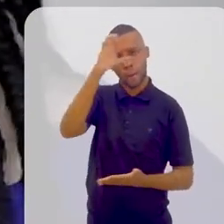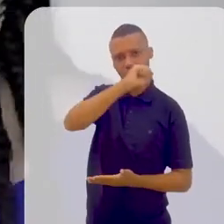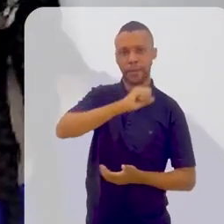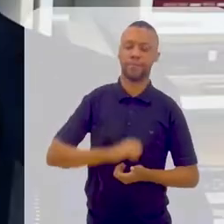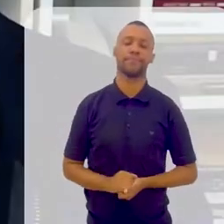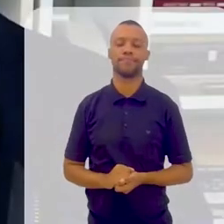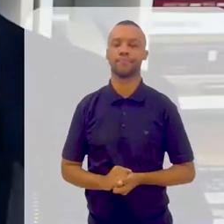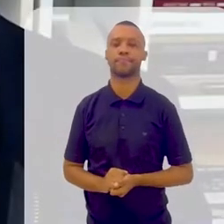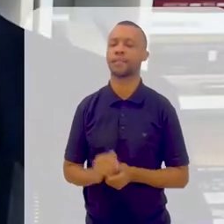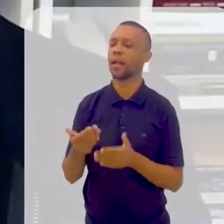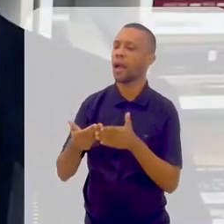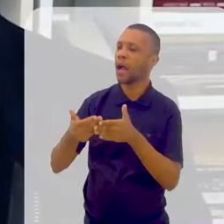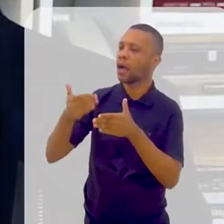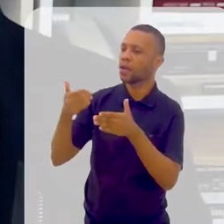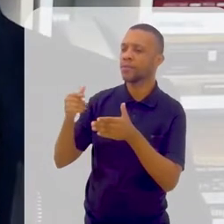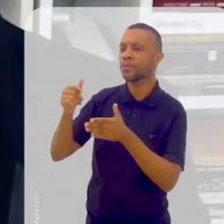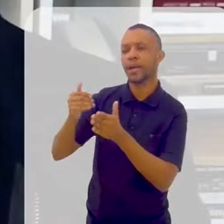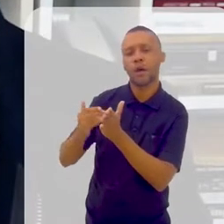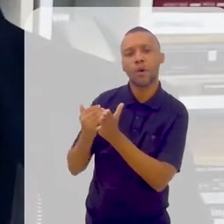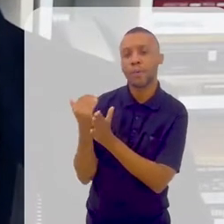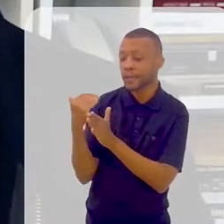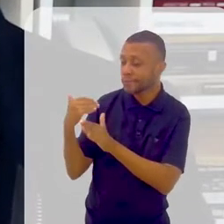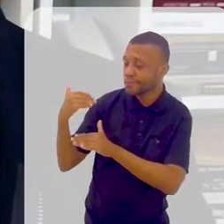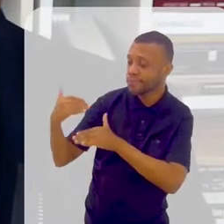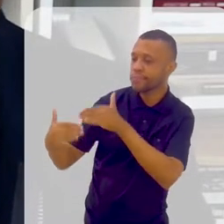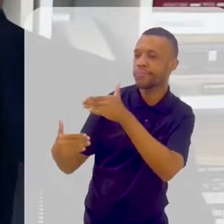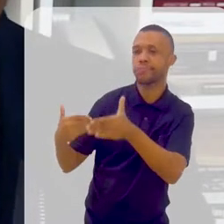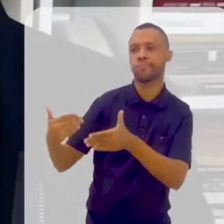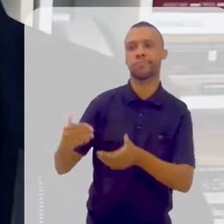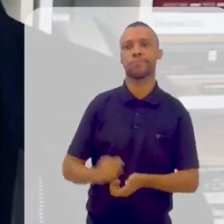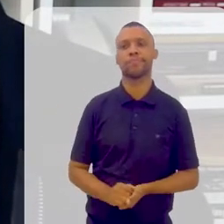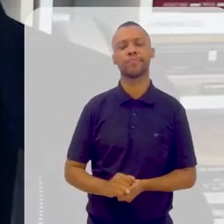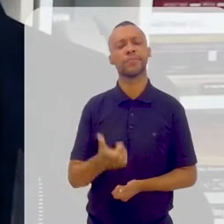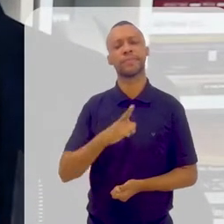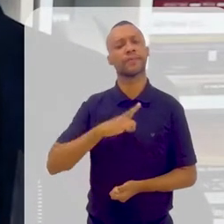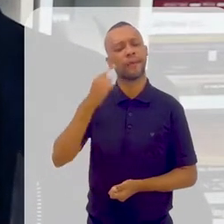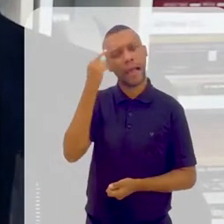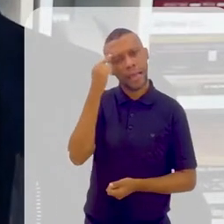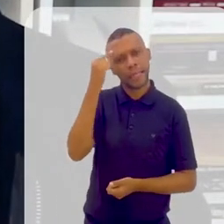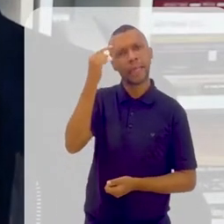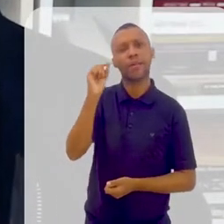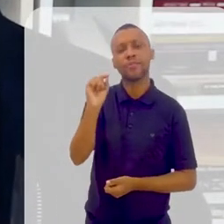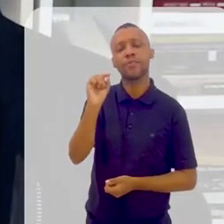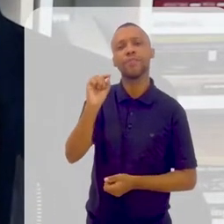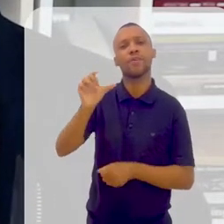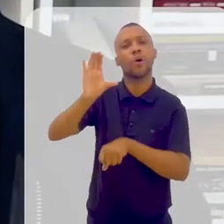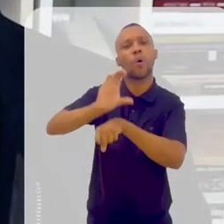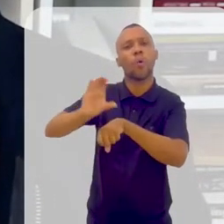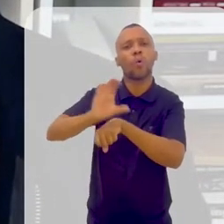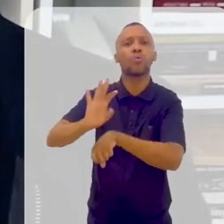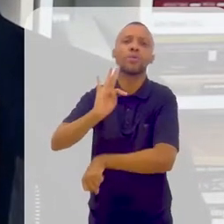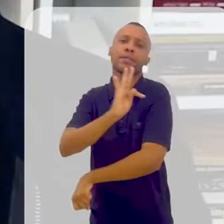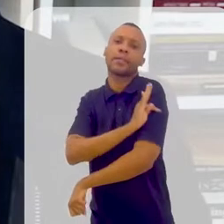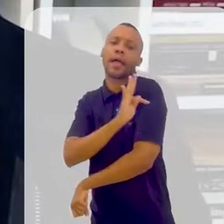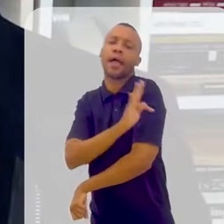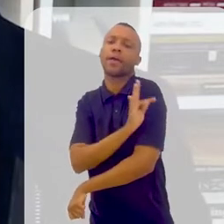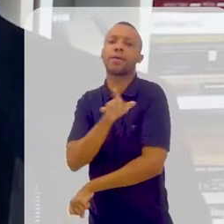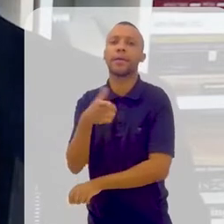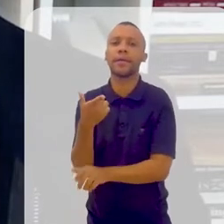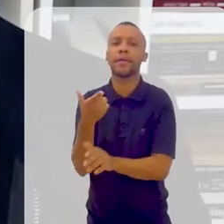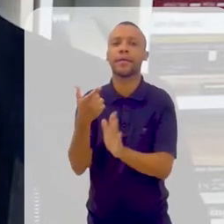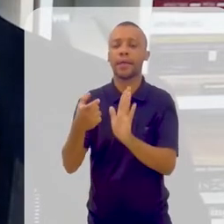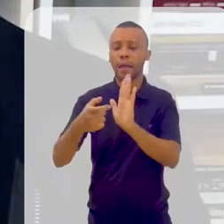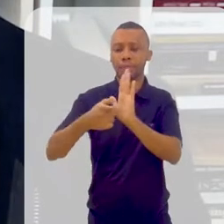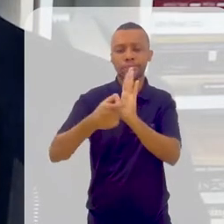hoje. Antes de você entrar nesse processo todo, você teve a ideia de fazer um curso técnico